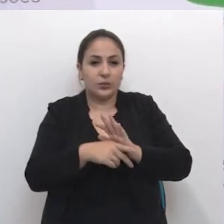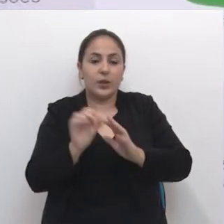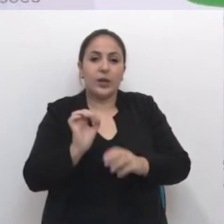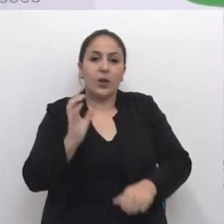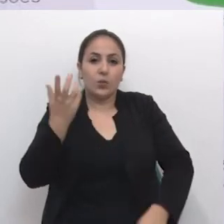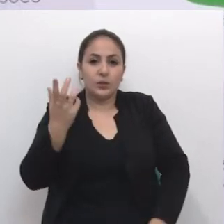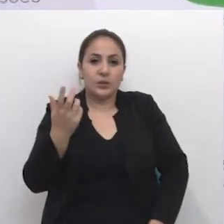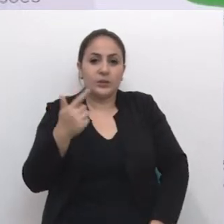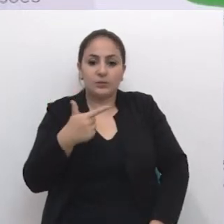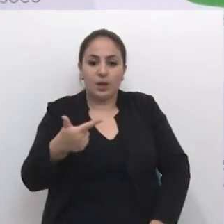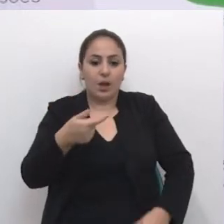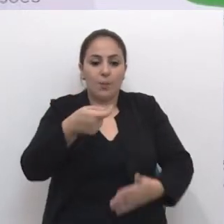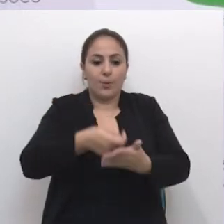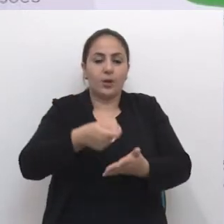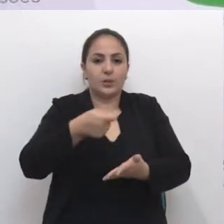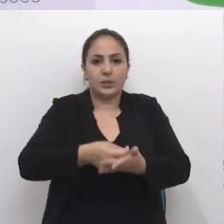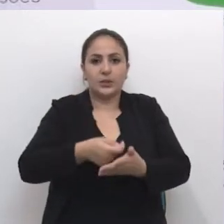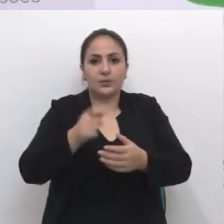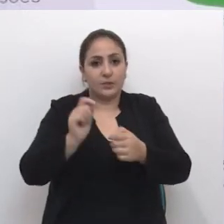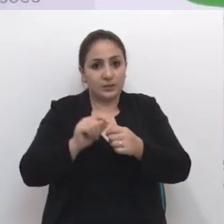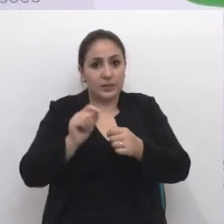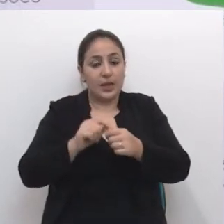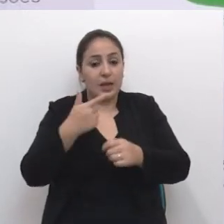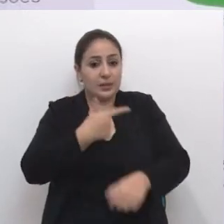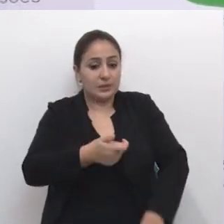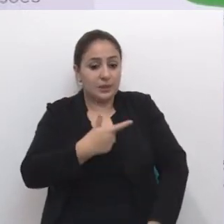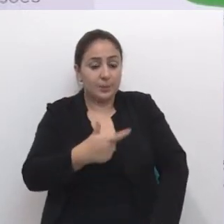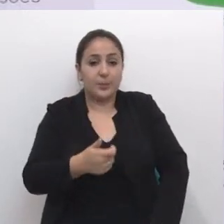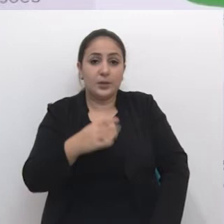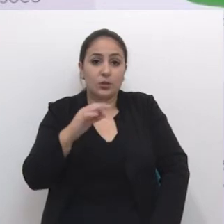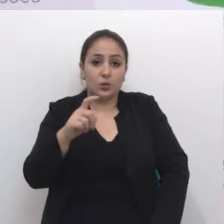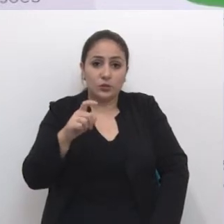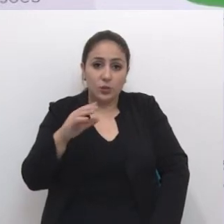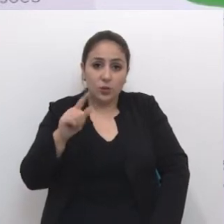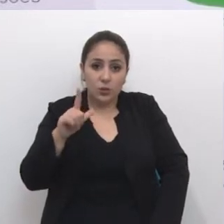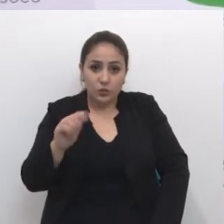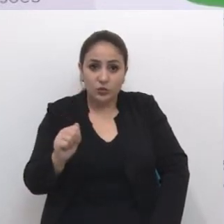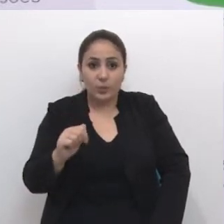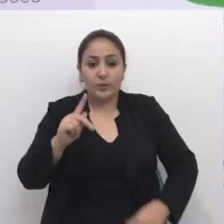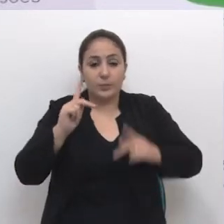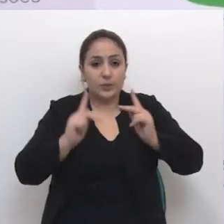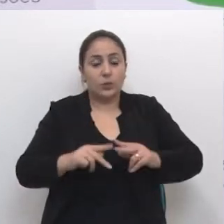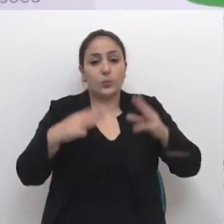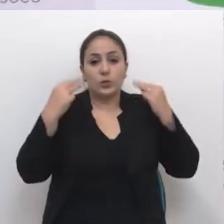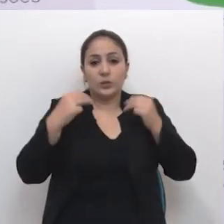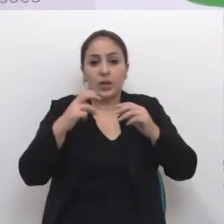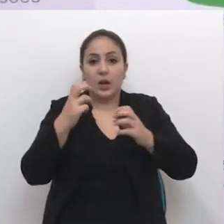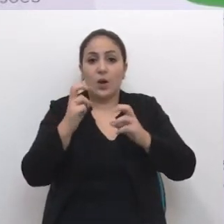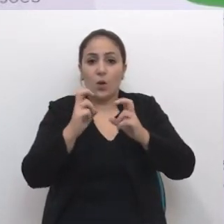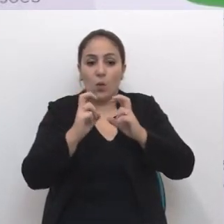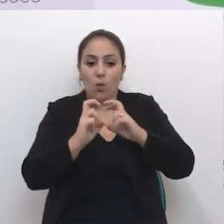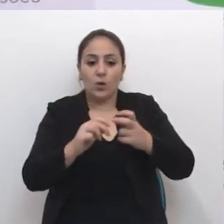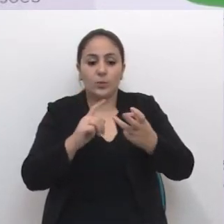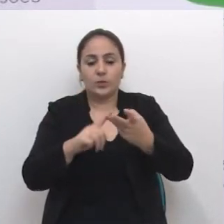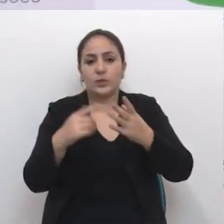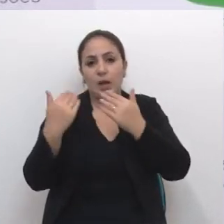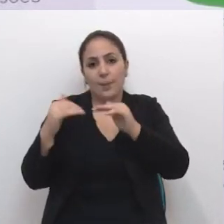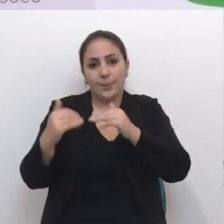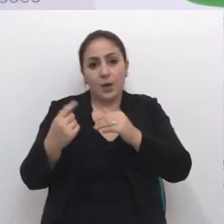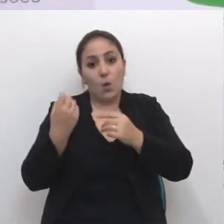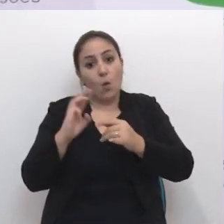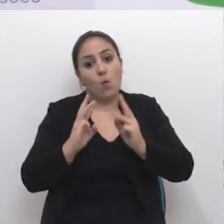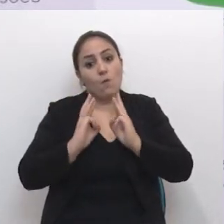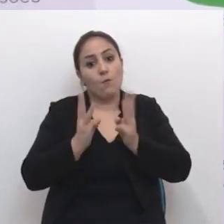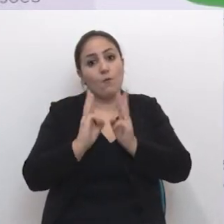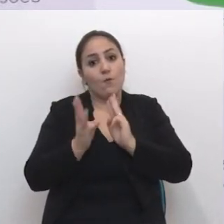com veículos que tenham as mínimas condições de transitar, questão do motorista não estar minimamente preparado para isso. Então, esse